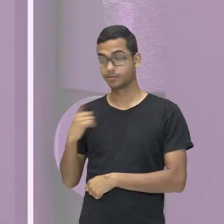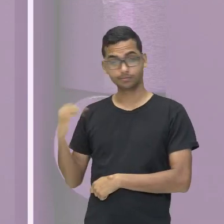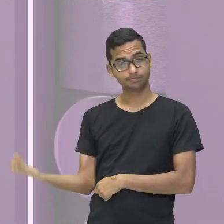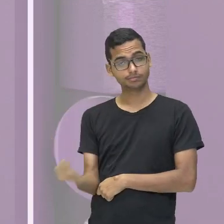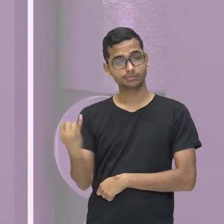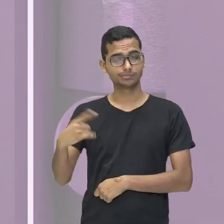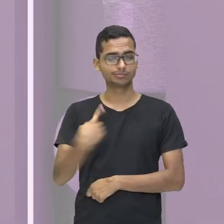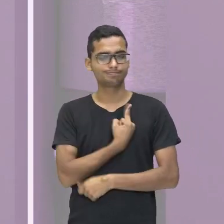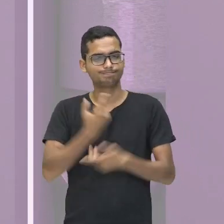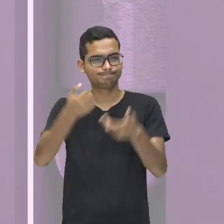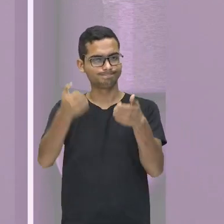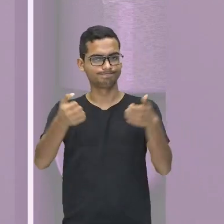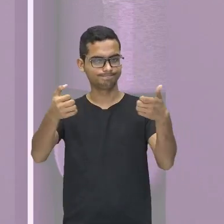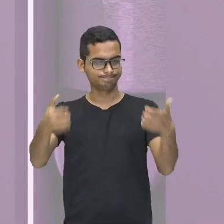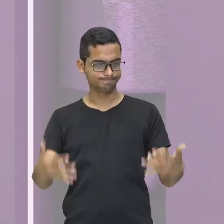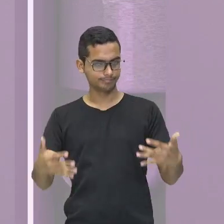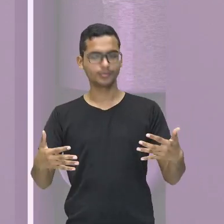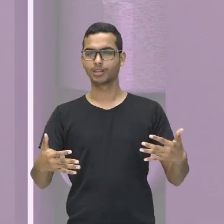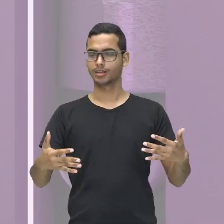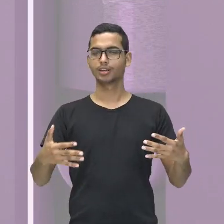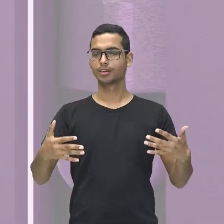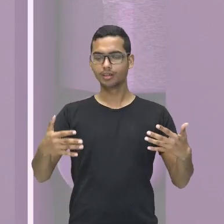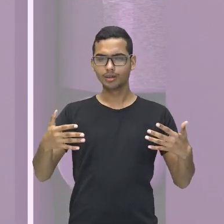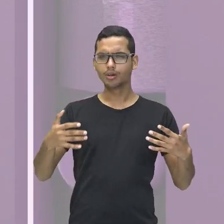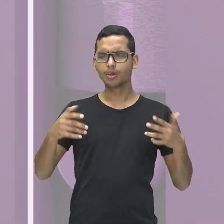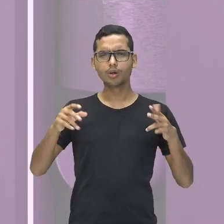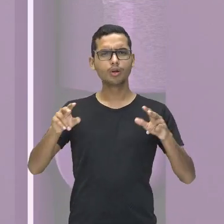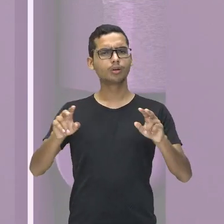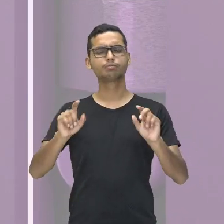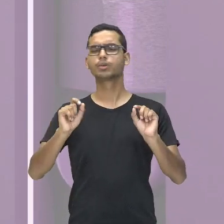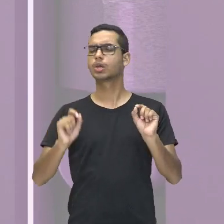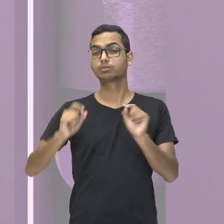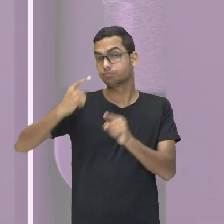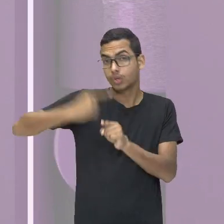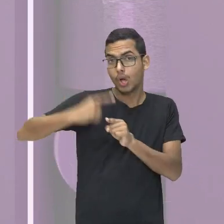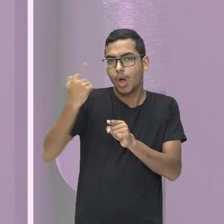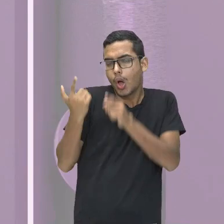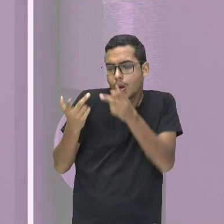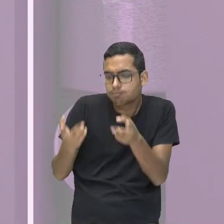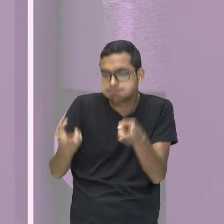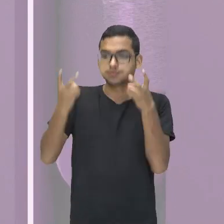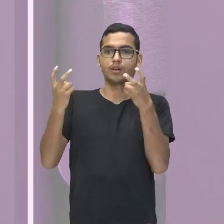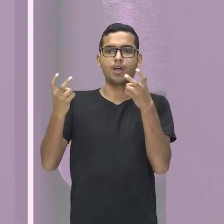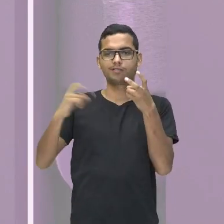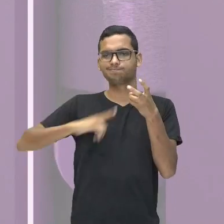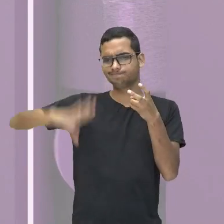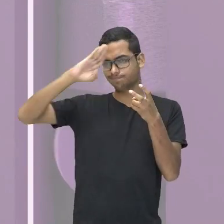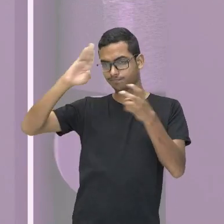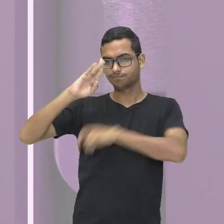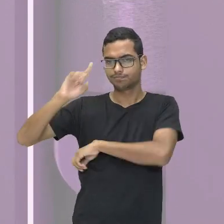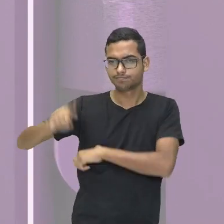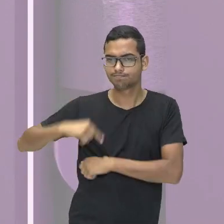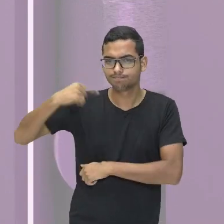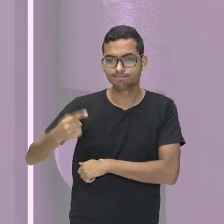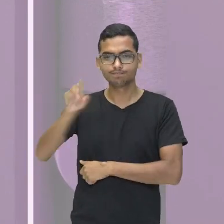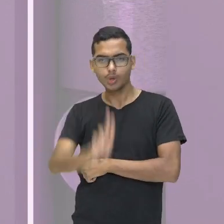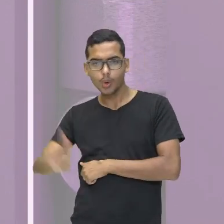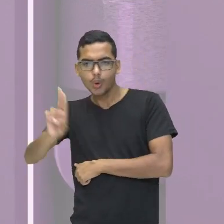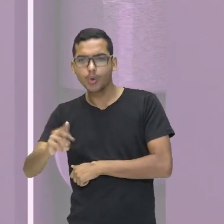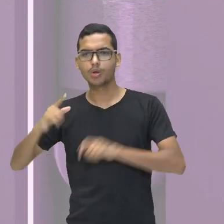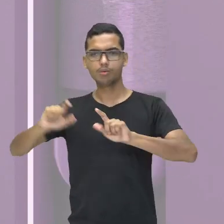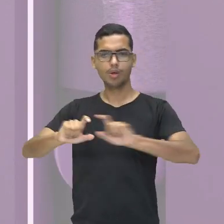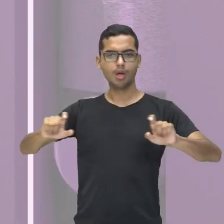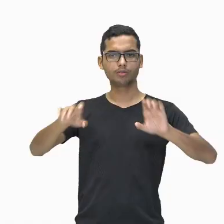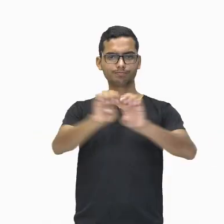a gente vai aprender a reconhecer a equação geral, porque nós vamos precisar, então, utilizar a